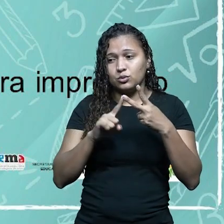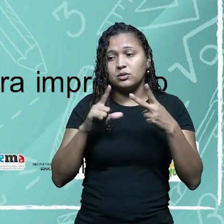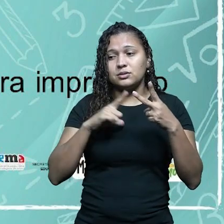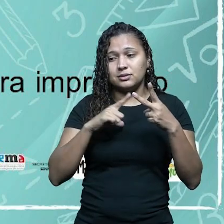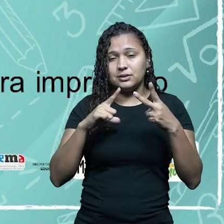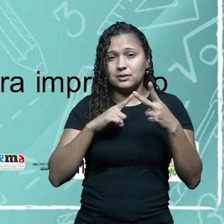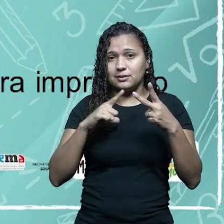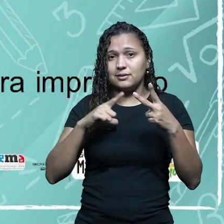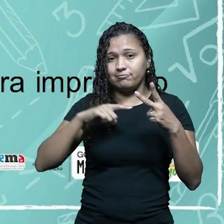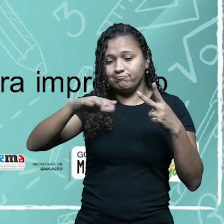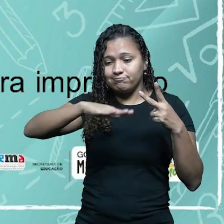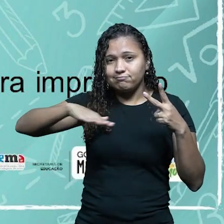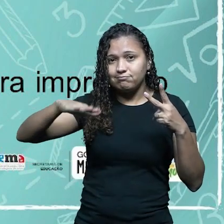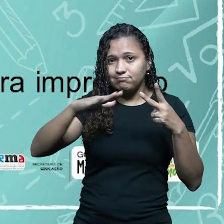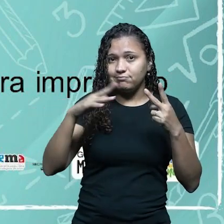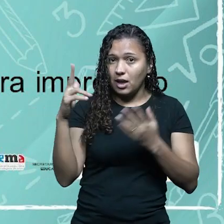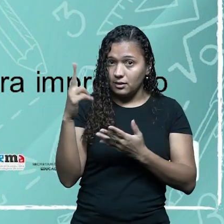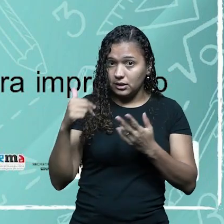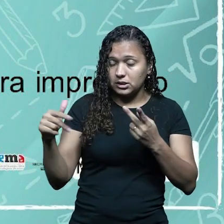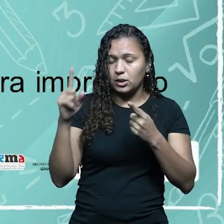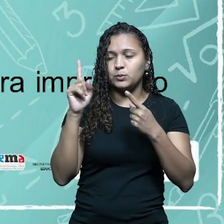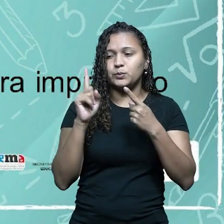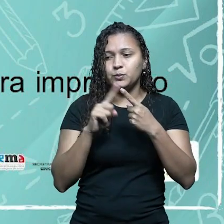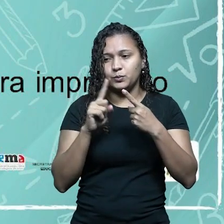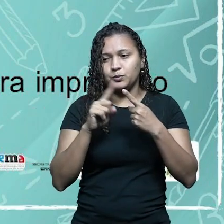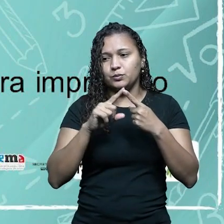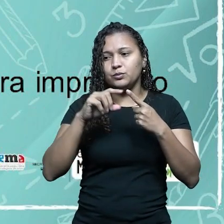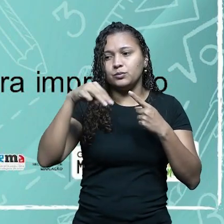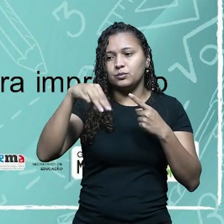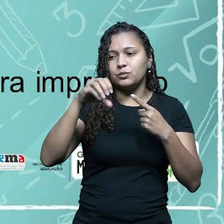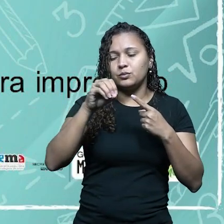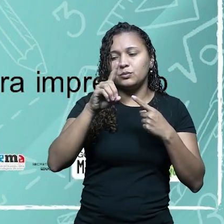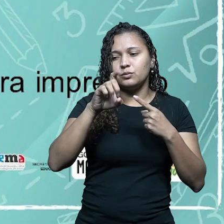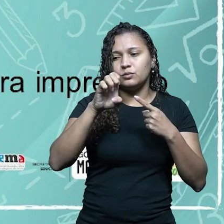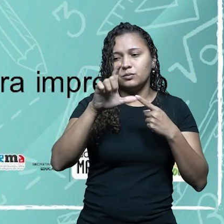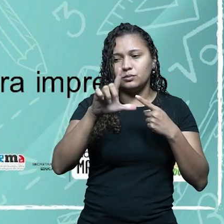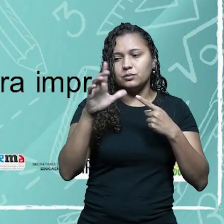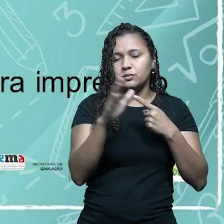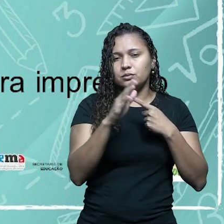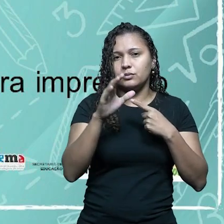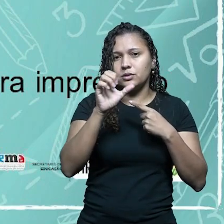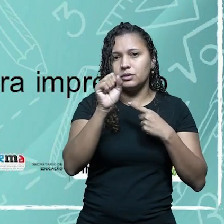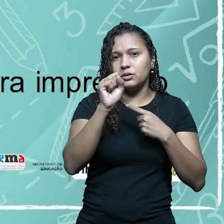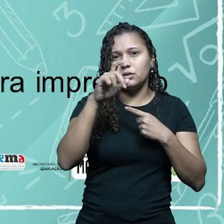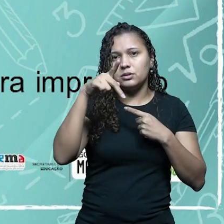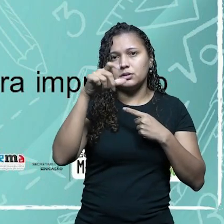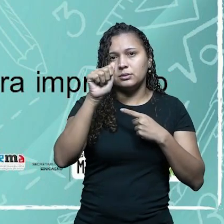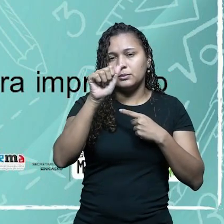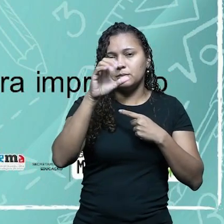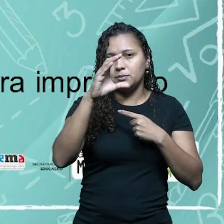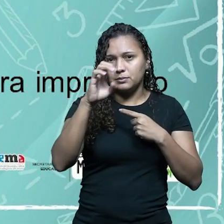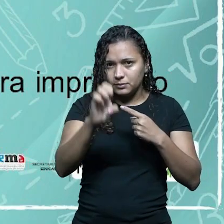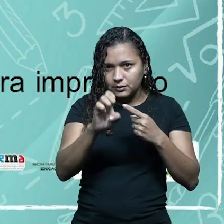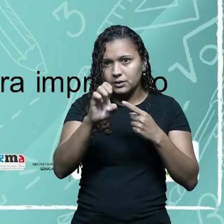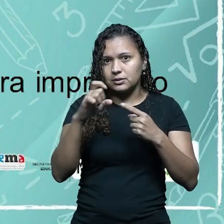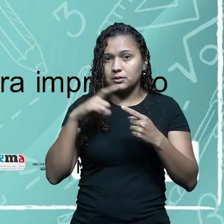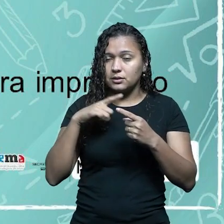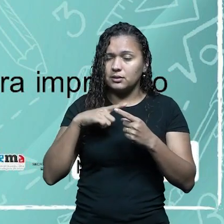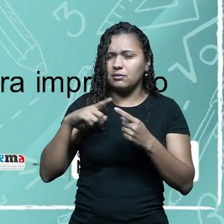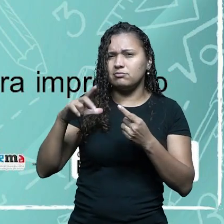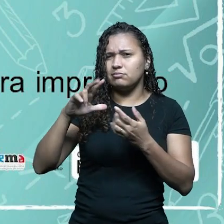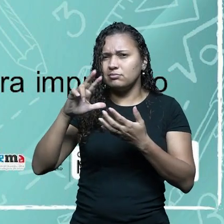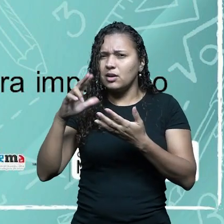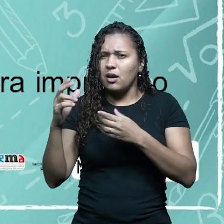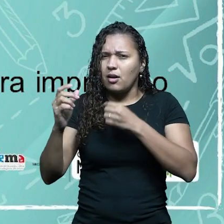de apresentação de suas áreas da área gráfica. O Model Space, espaço para